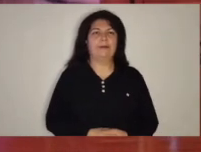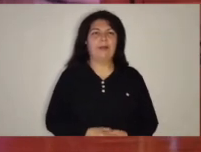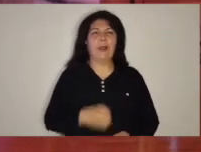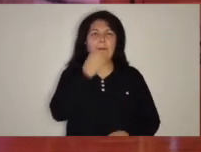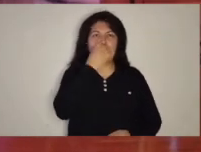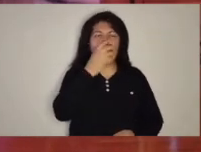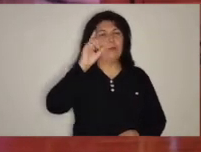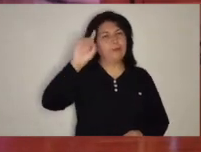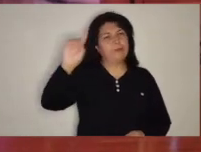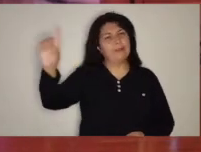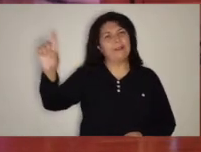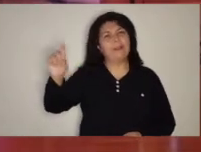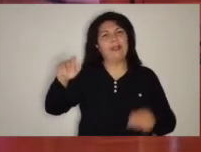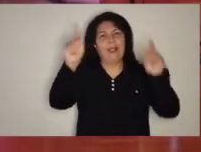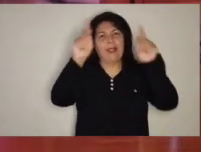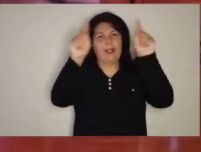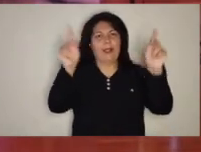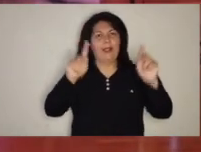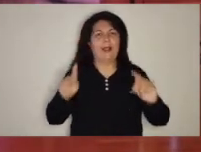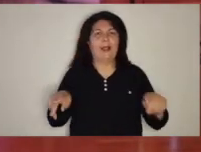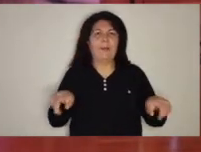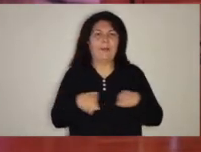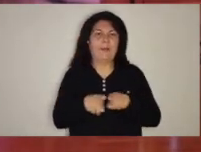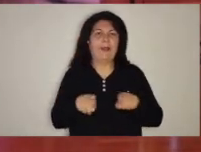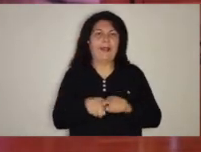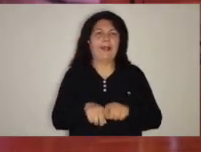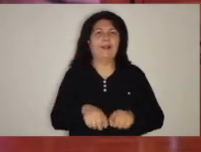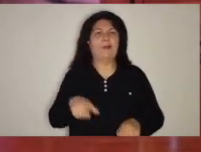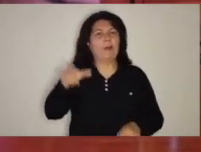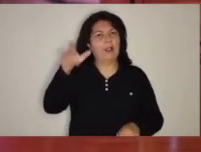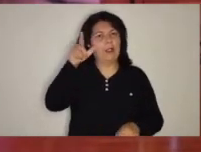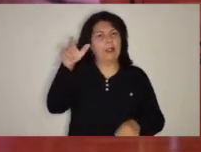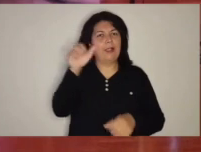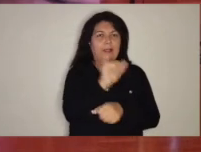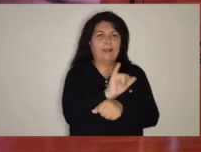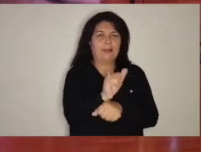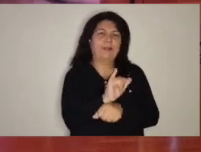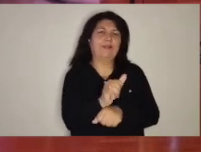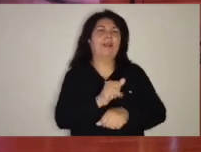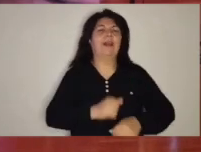Bom dia e a paz também para quem está nos assistindo online.